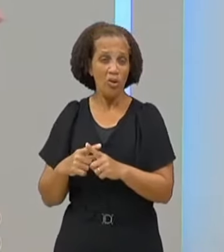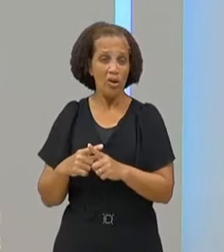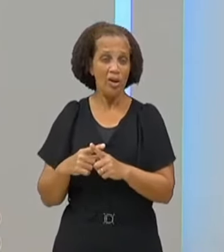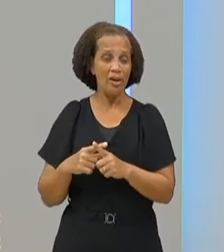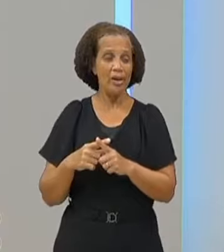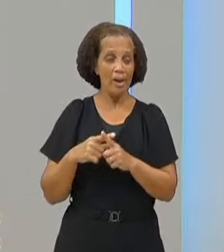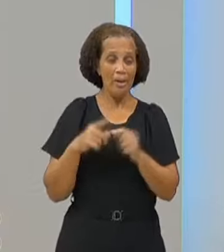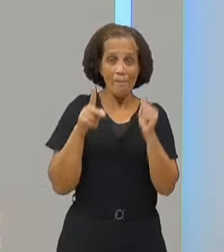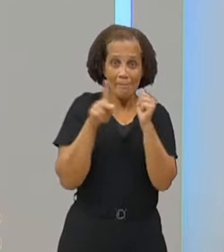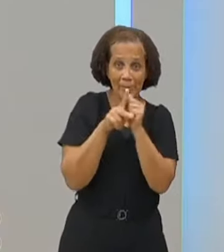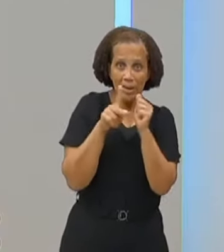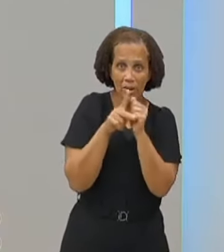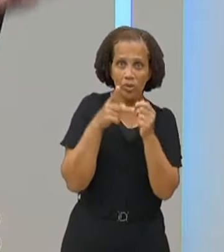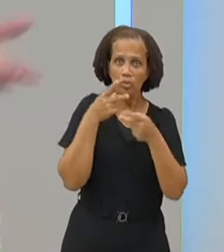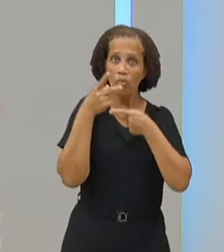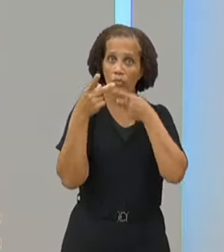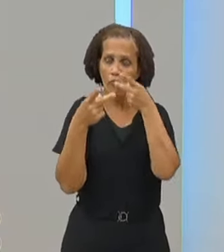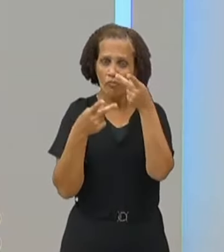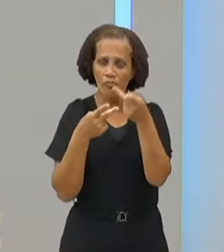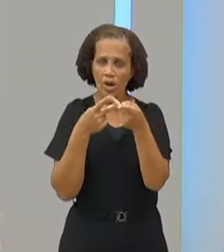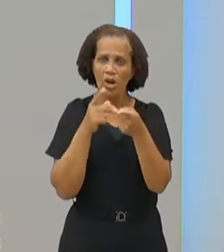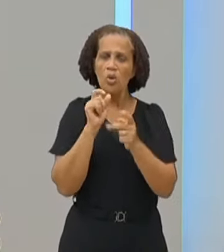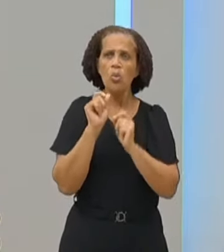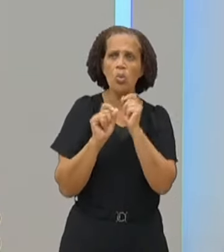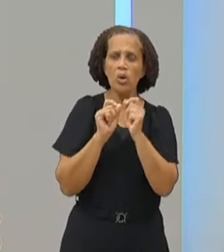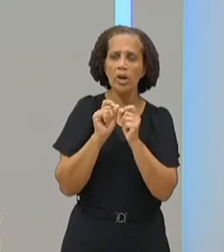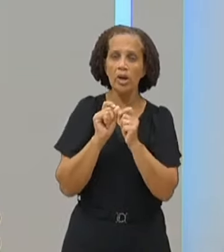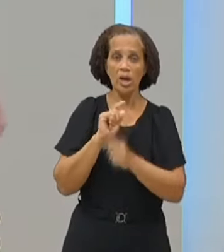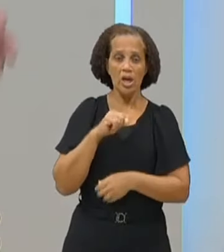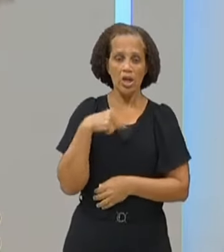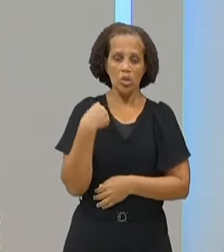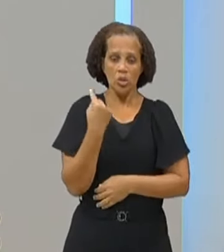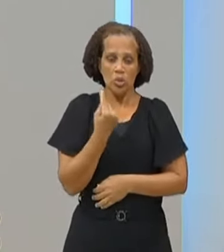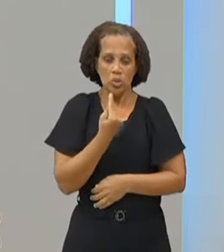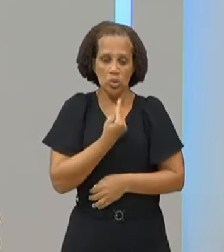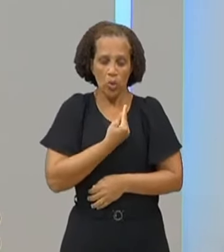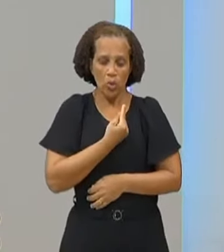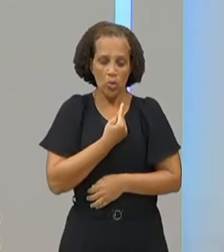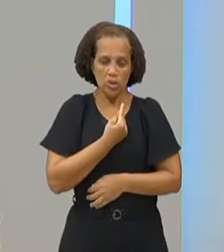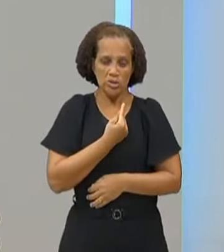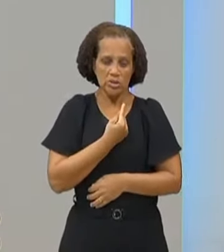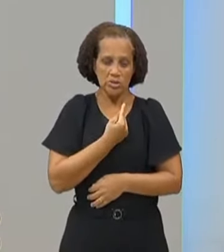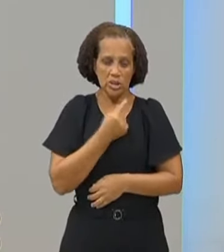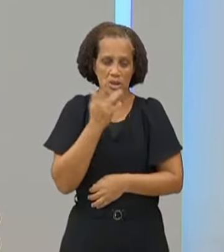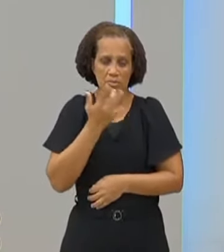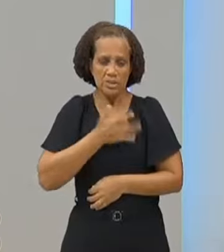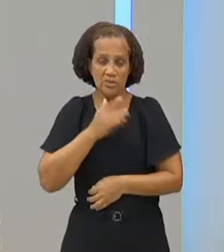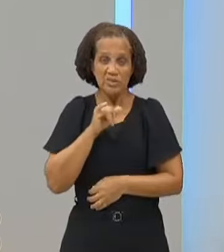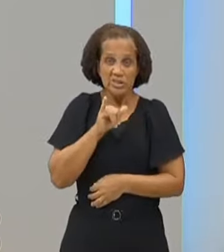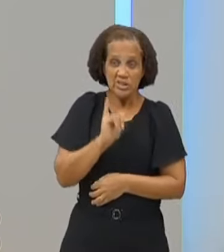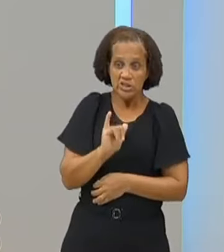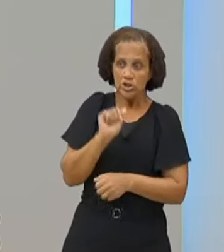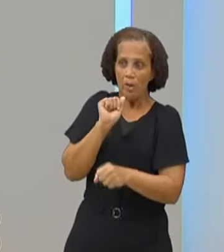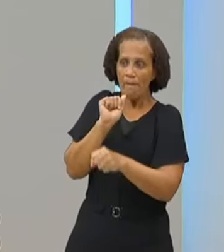homens se esperássemos em Cristo só nesta vida. Então, nós não esperamos em Cristo só para esta vida. Nós